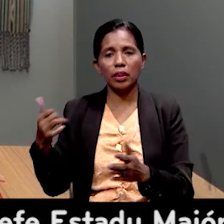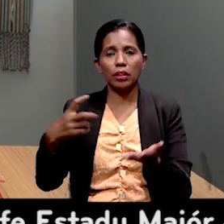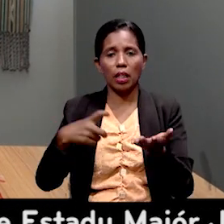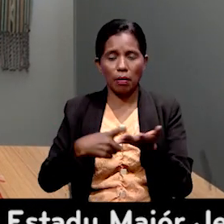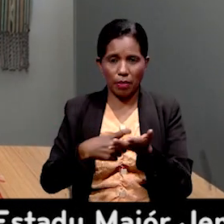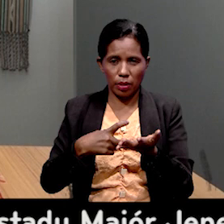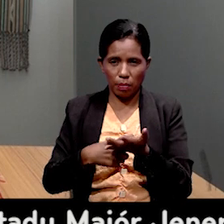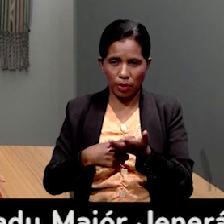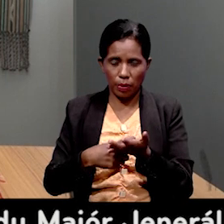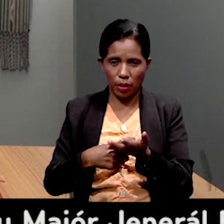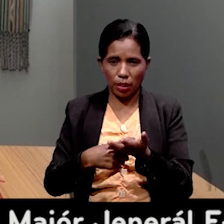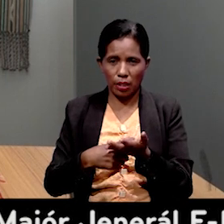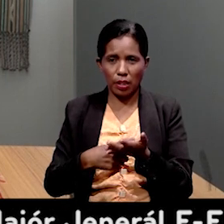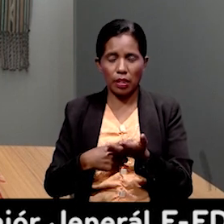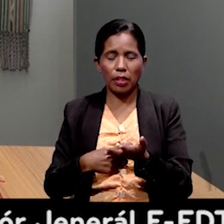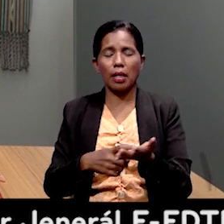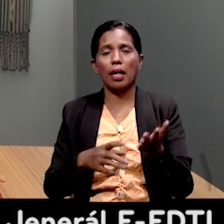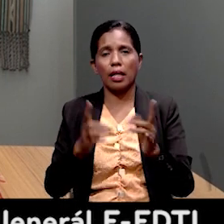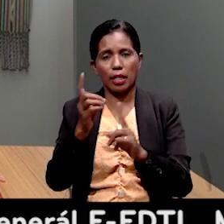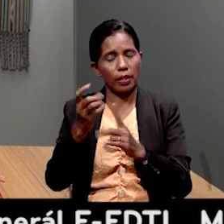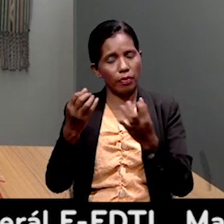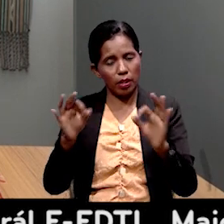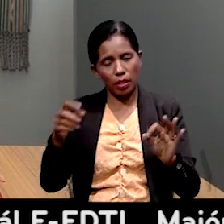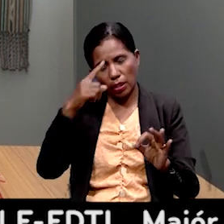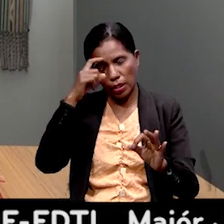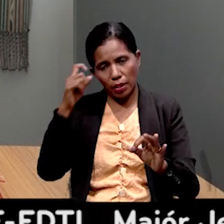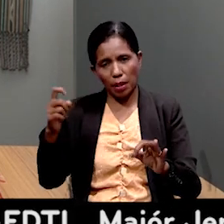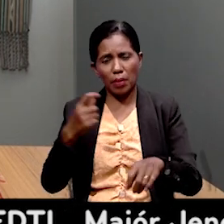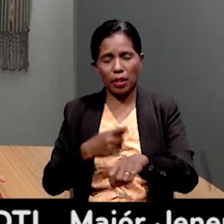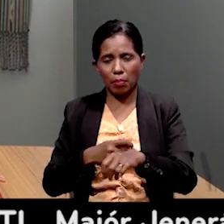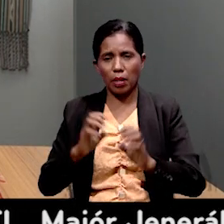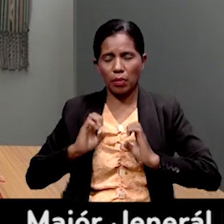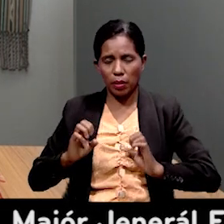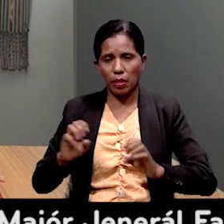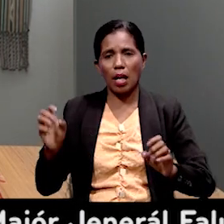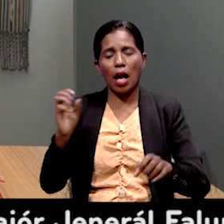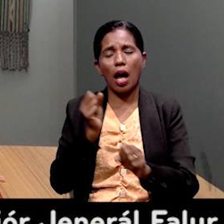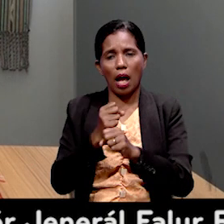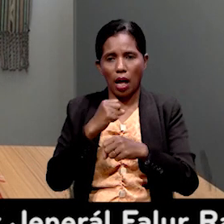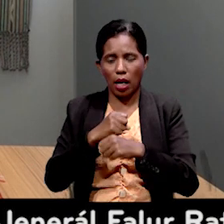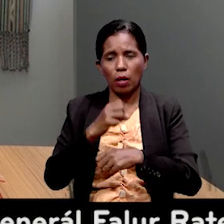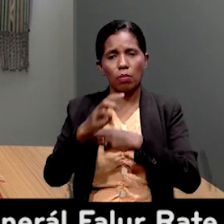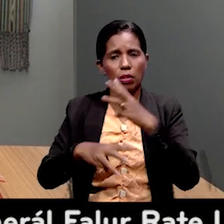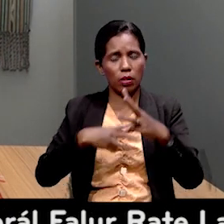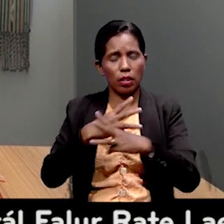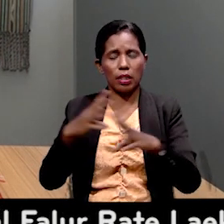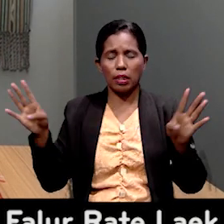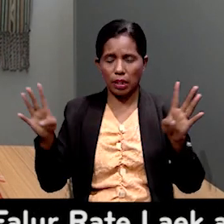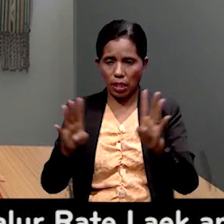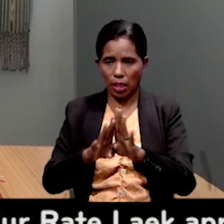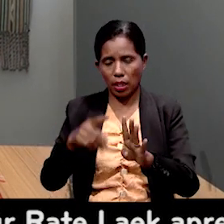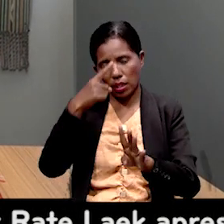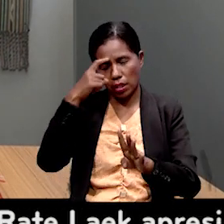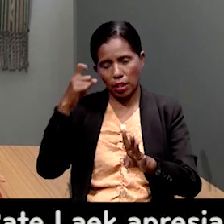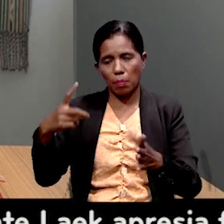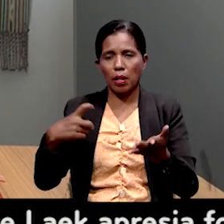matene tamba situasaun de emergencia situasaun ida ke halu mundu ne taka então dokumentu sirne dokumentu